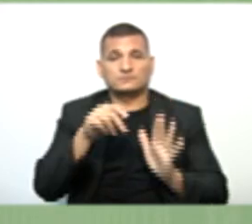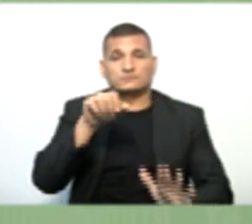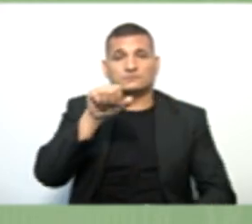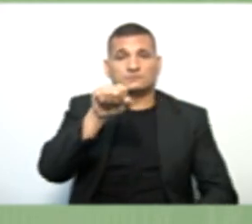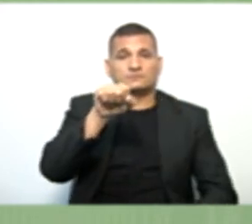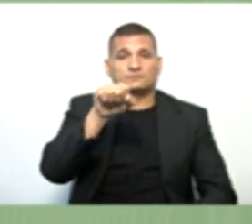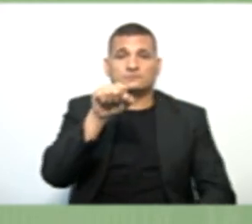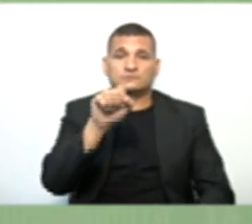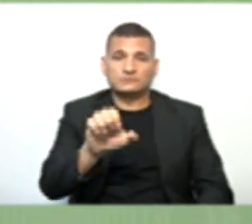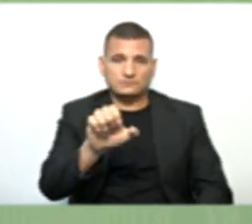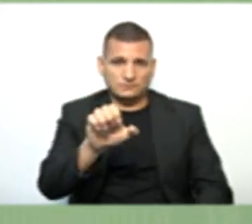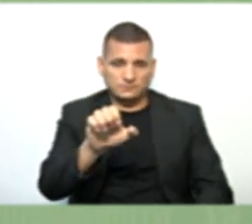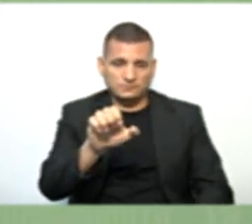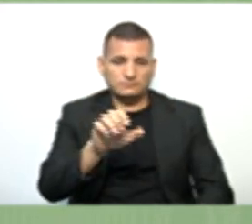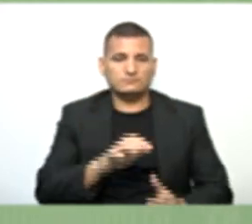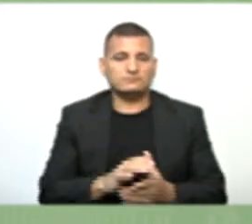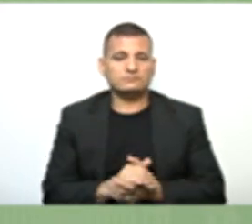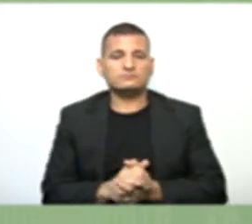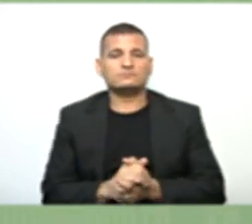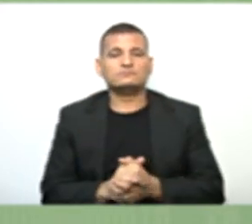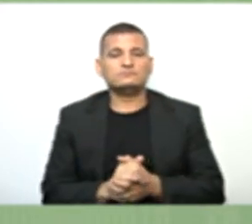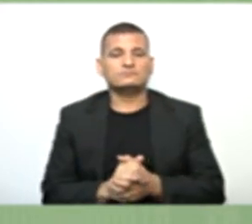Só um minutinho. Deixa eu voltar aqui.